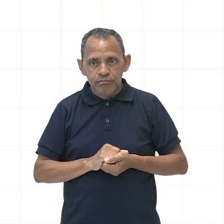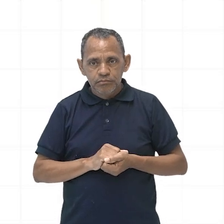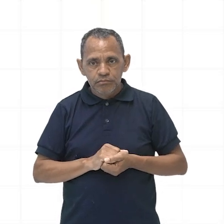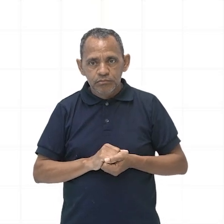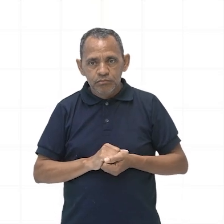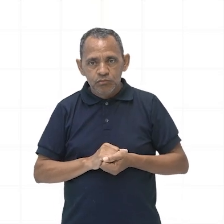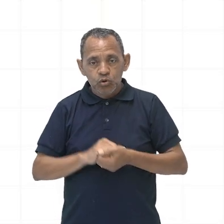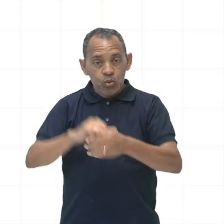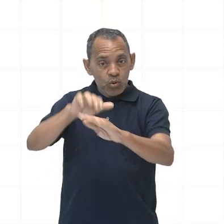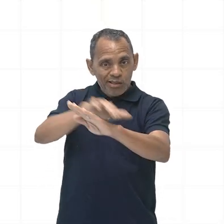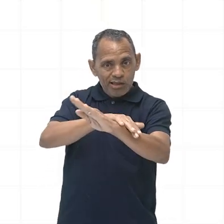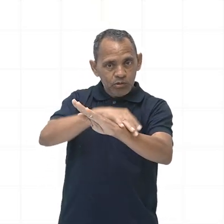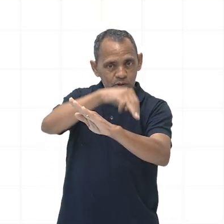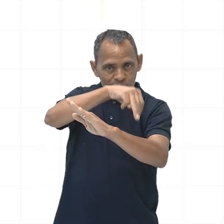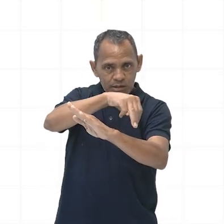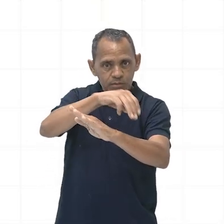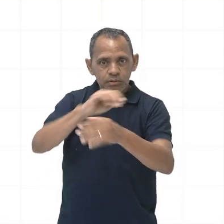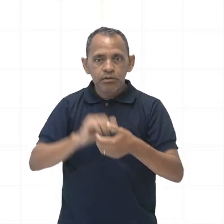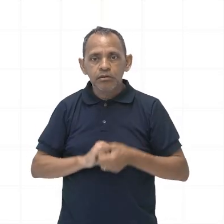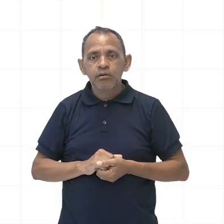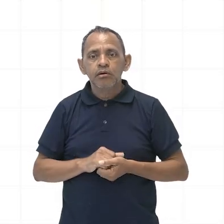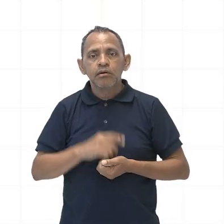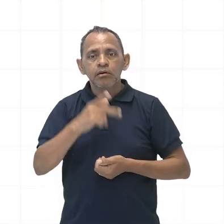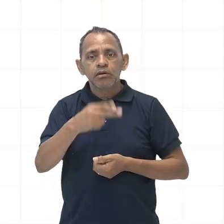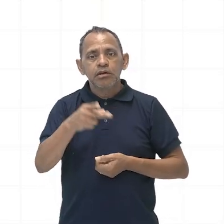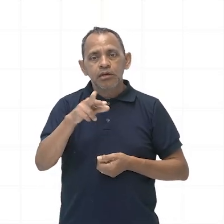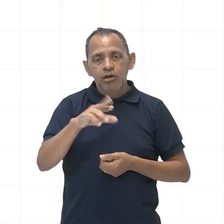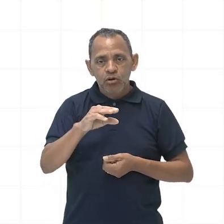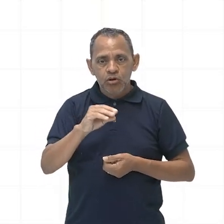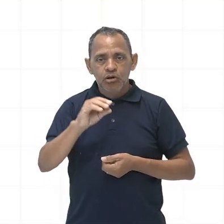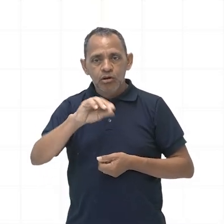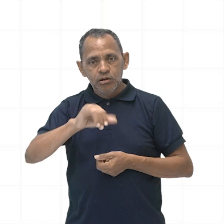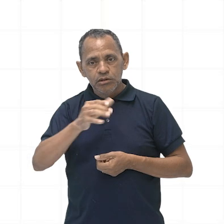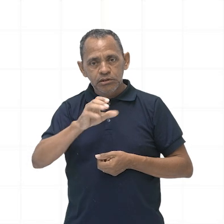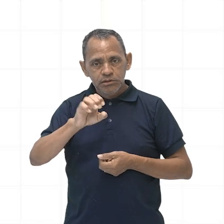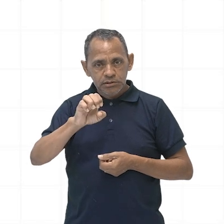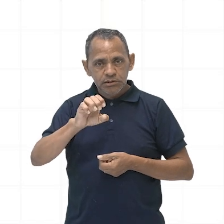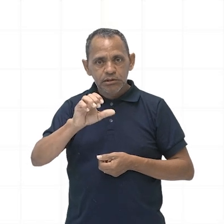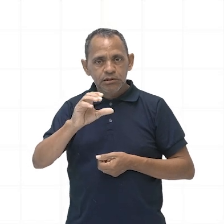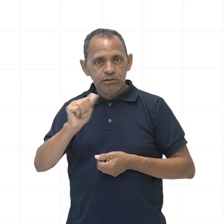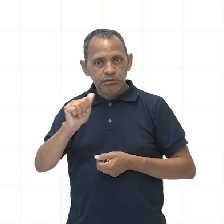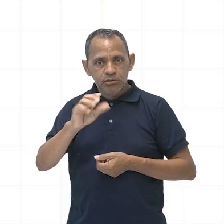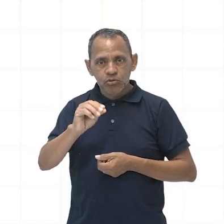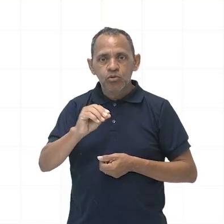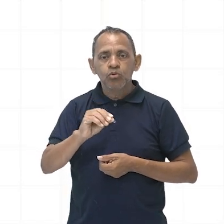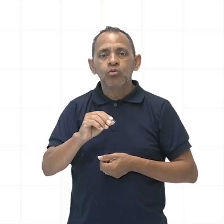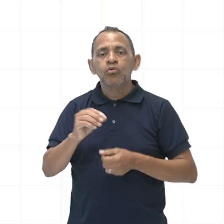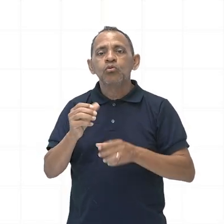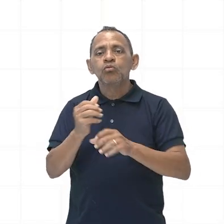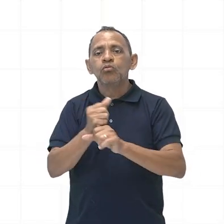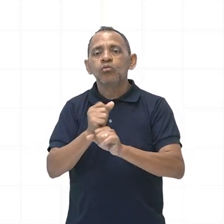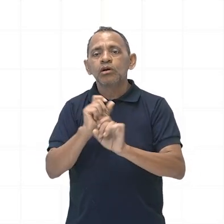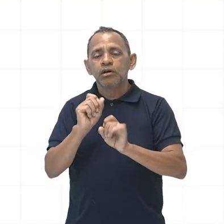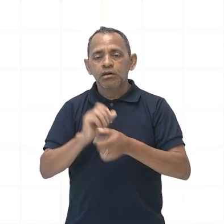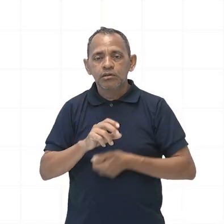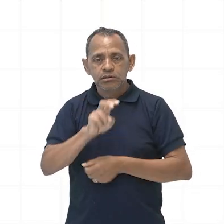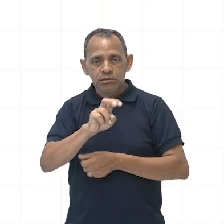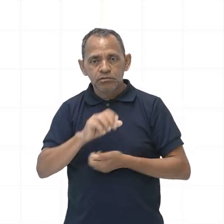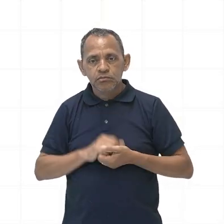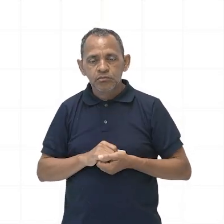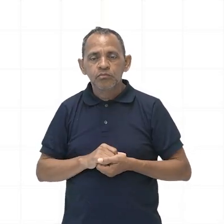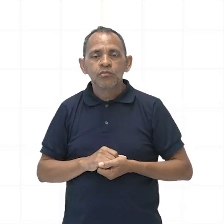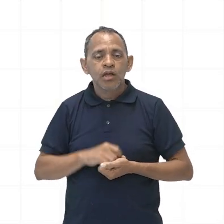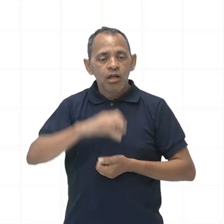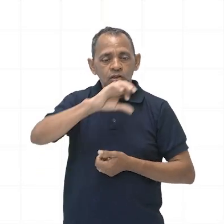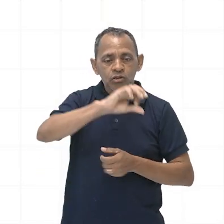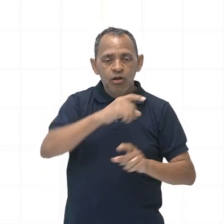o lado M, né, a projeção, é 5. Muito bem. Então, 9 vezes 5, 45. Passando